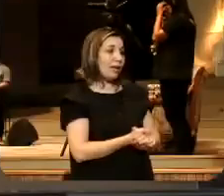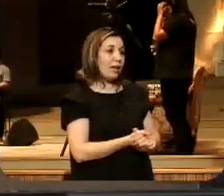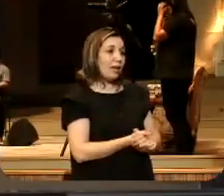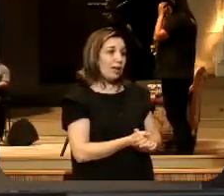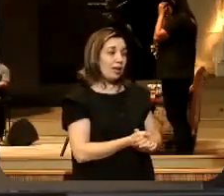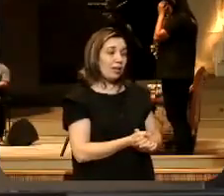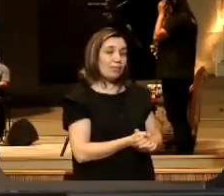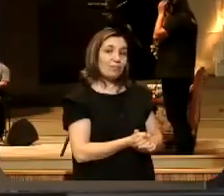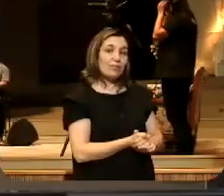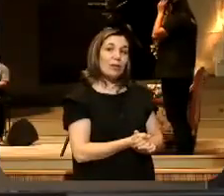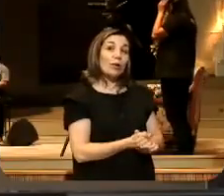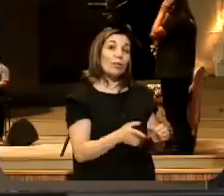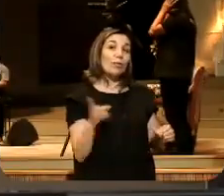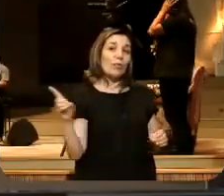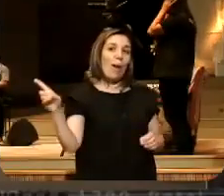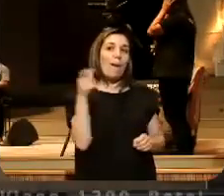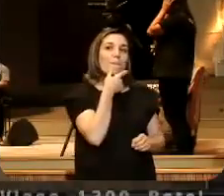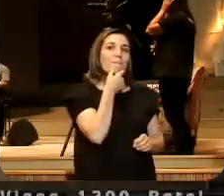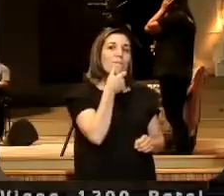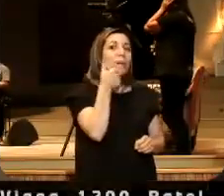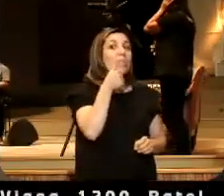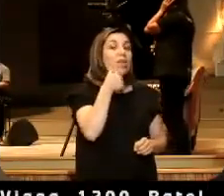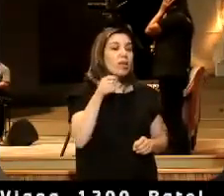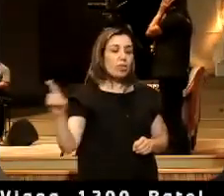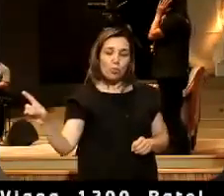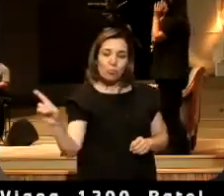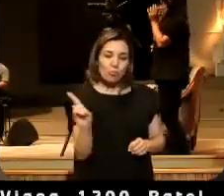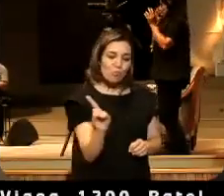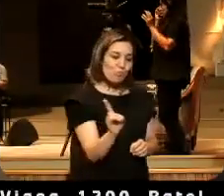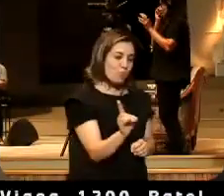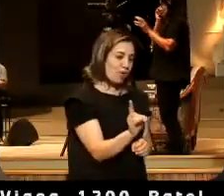coloquei a mão nela e disse: doutora,